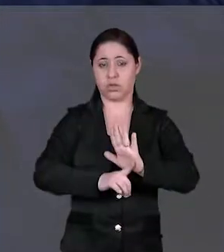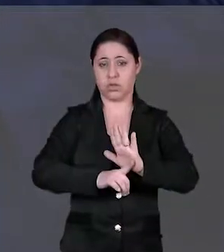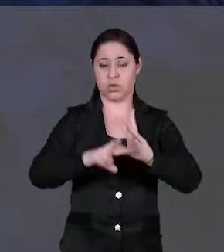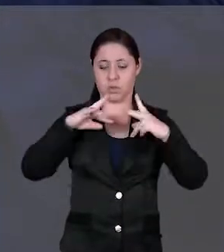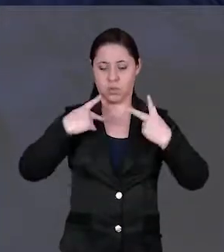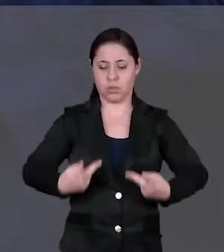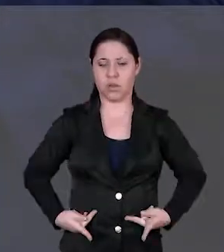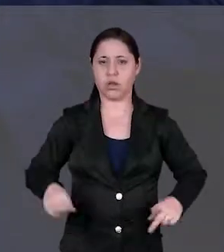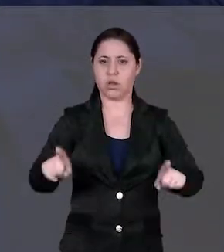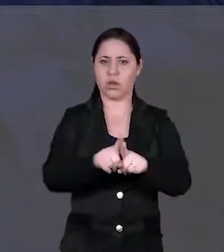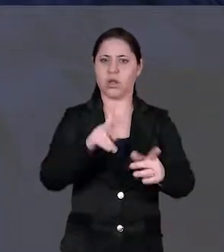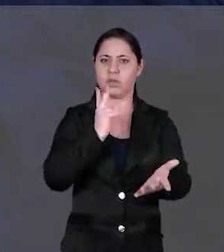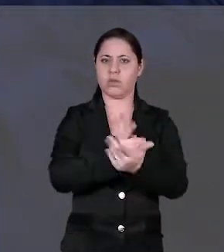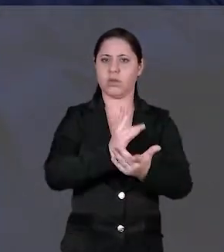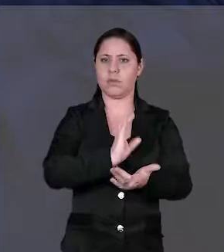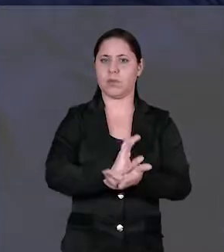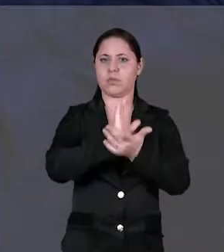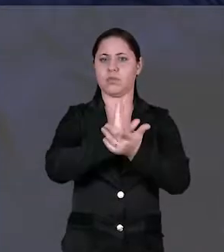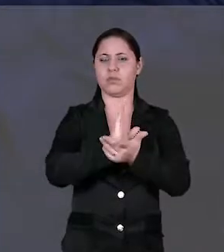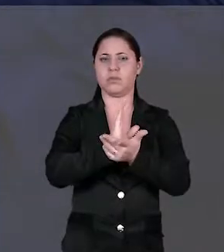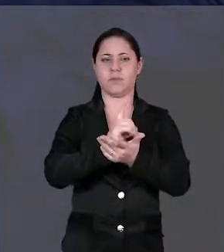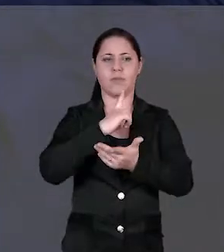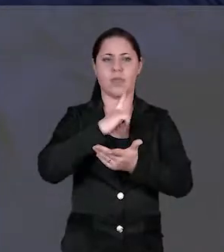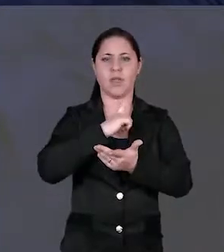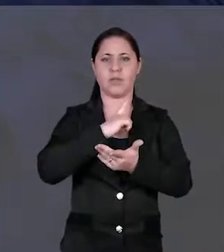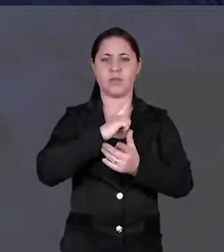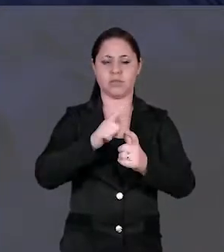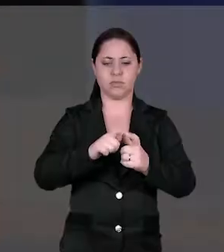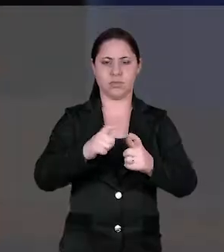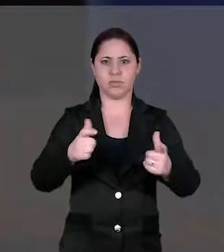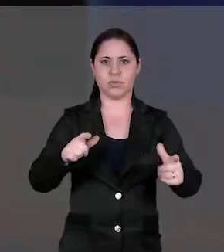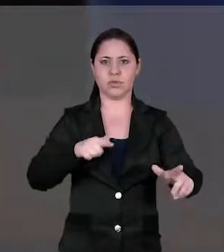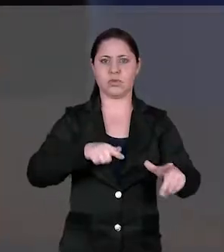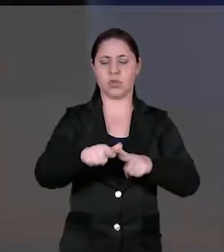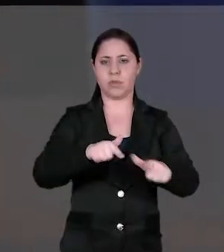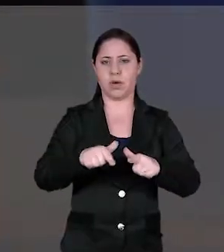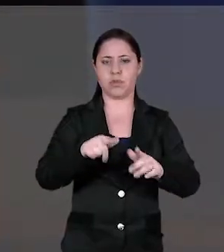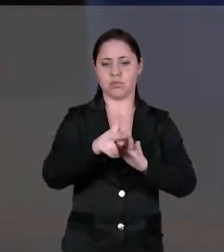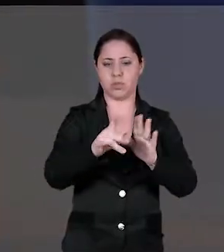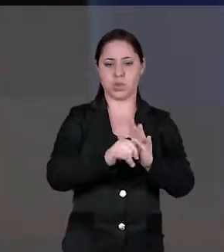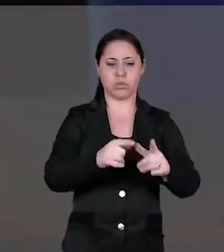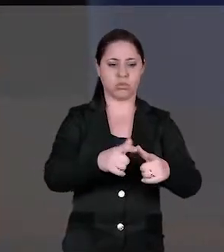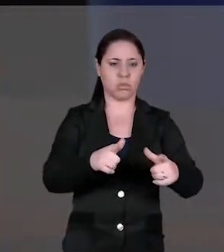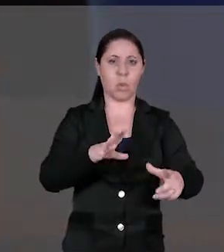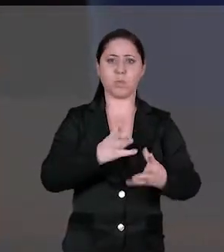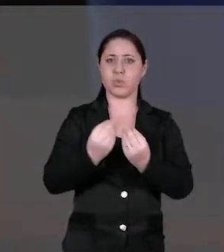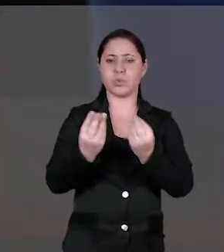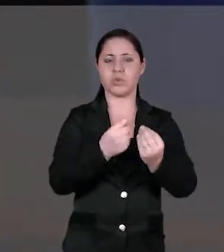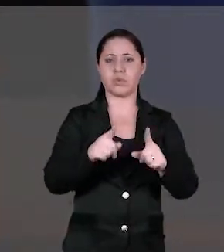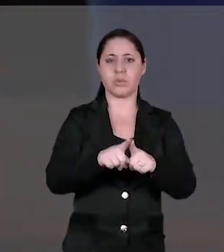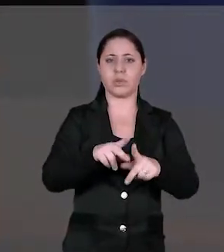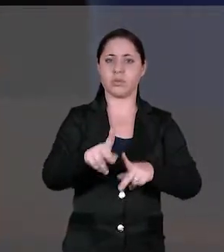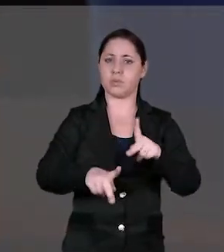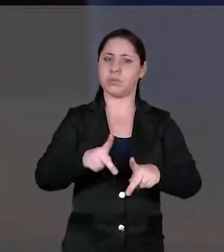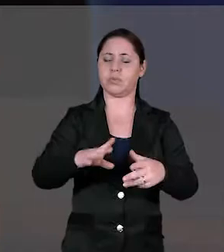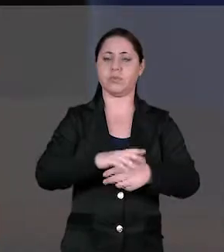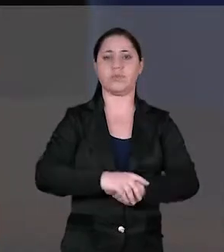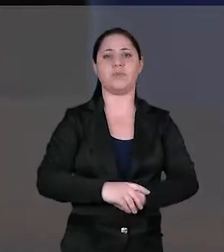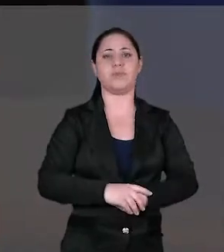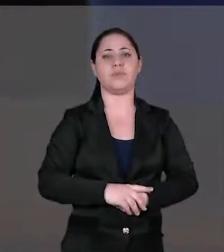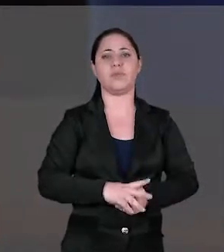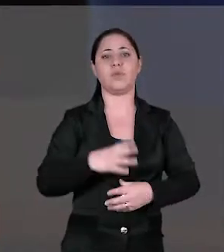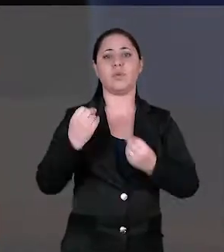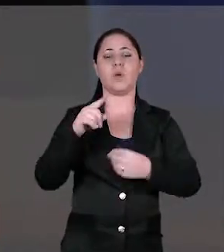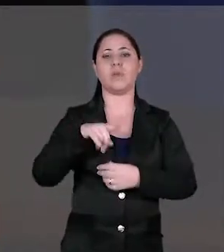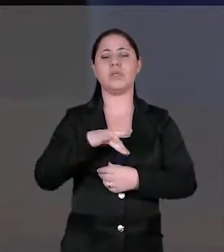que o senhor preside, é a Comissão de Trabalho, Cidadania e Direitos Humanos, que sempre foi uma comissão também que recebeu uma demanda grande, tanto